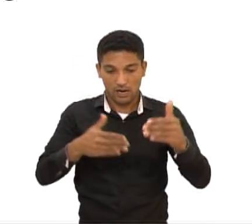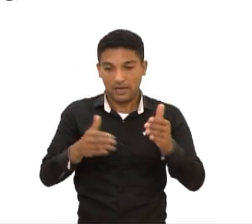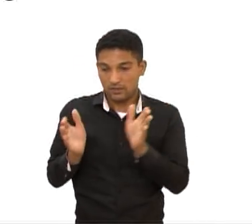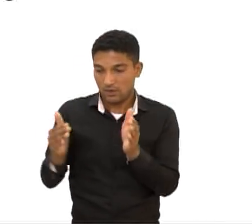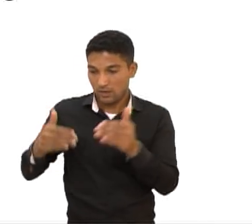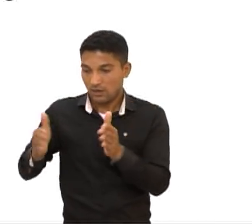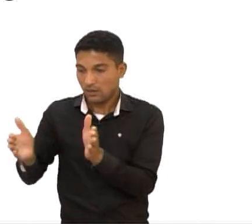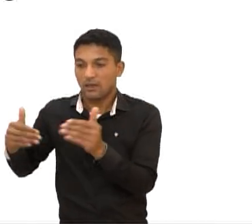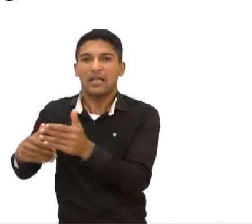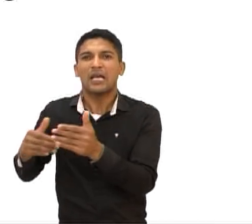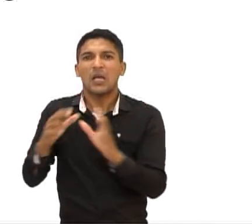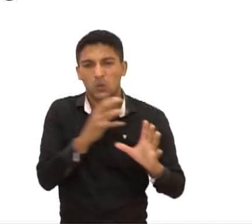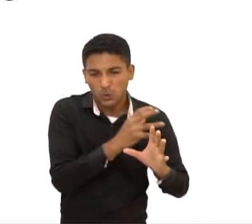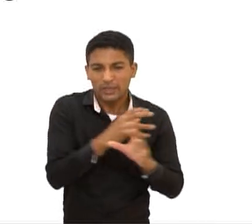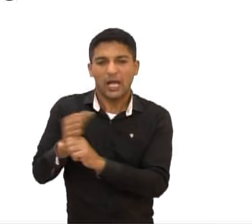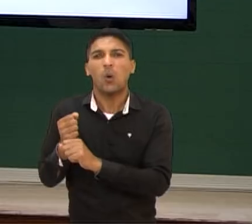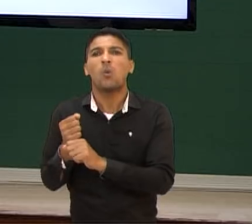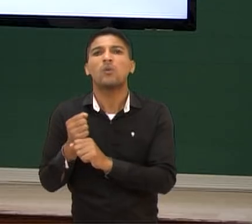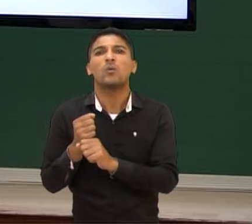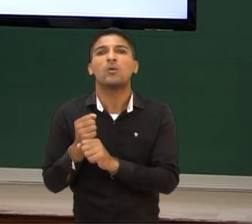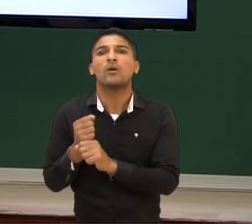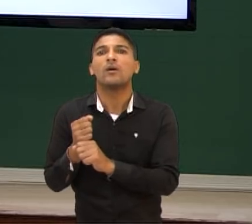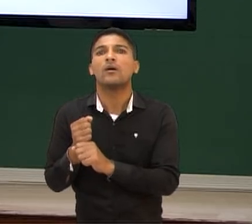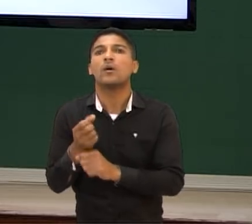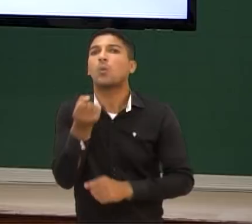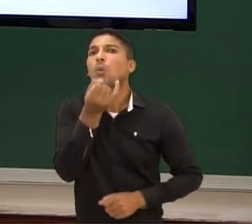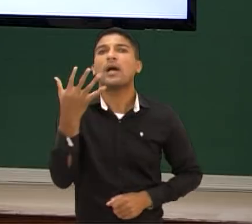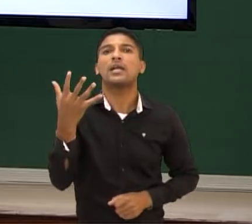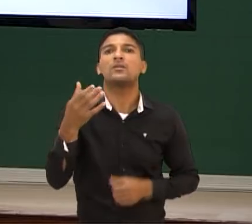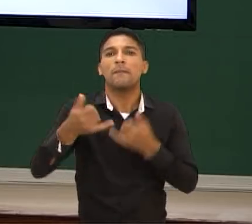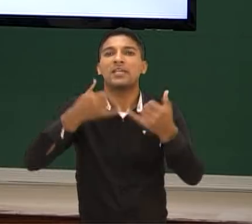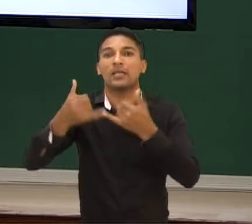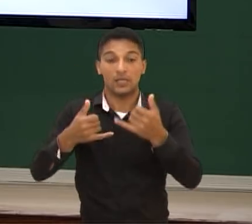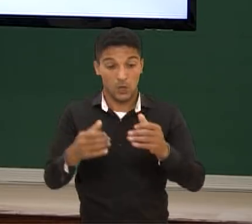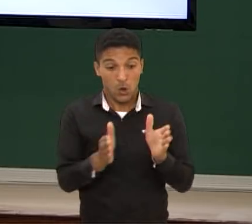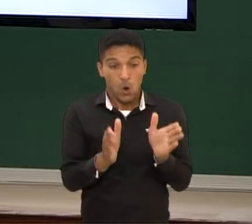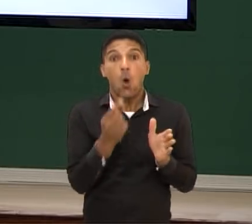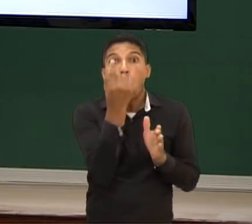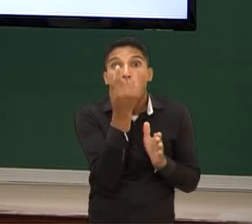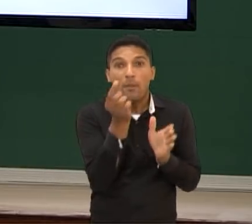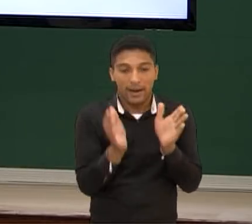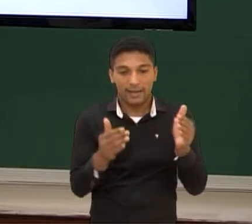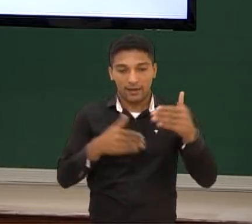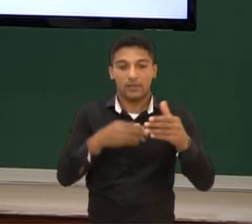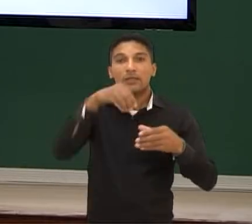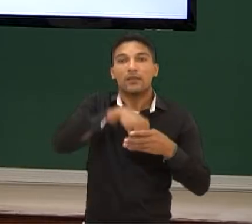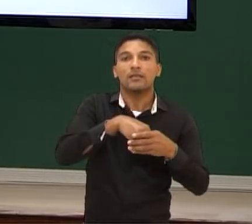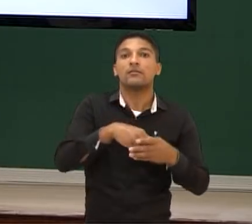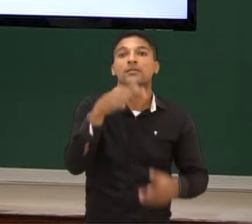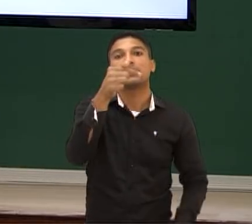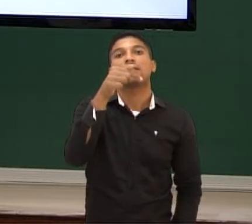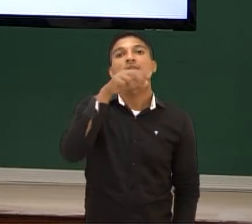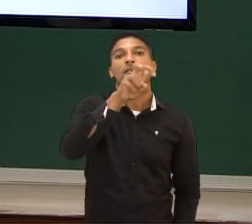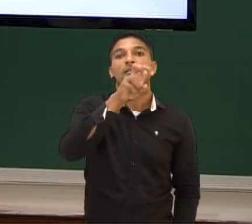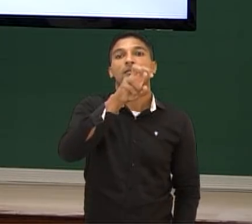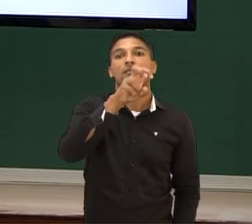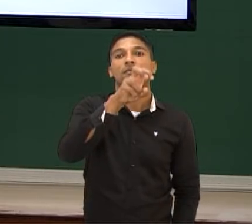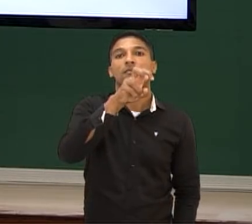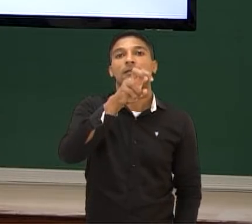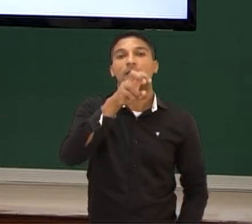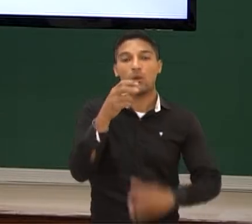quanto? 75 brinquedos. Ele quer saber qual que é o total de brinquedos que foram enviados para essa loja. Então, o total é